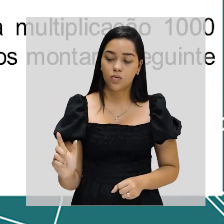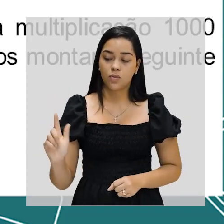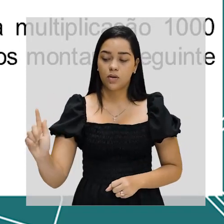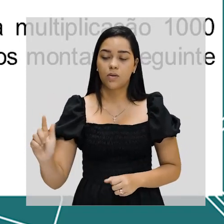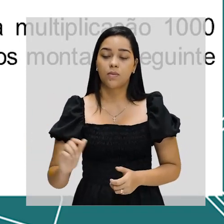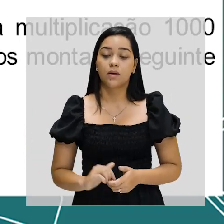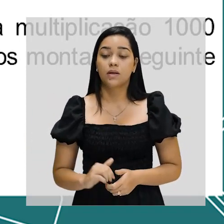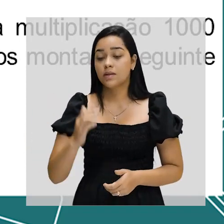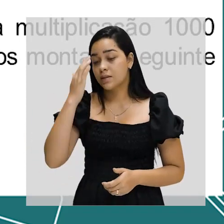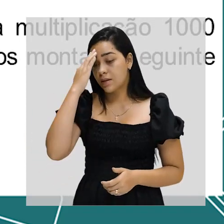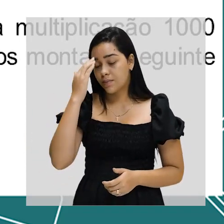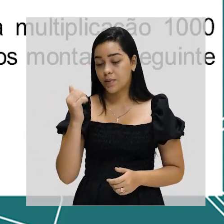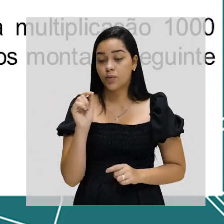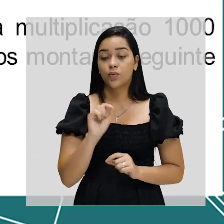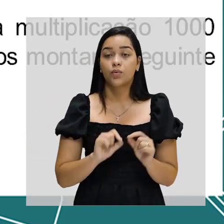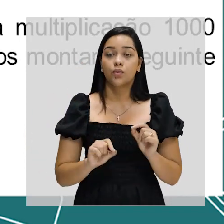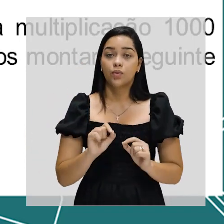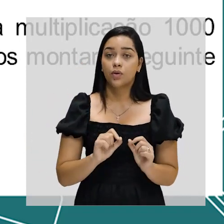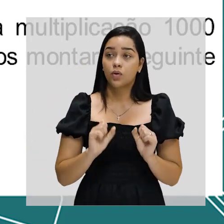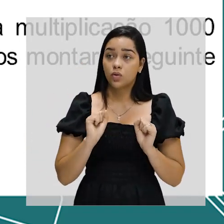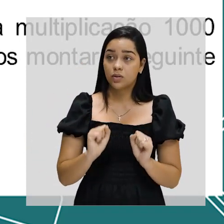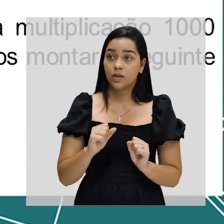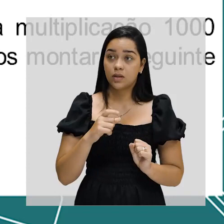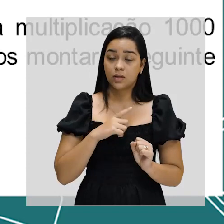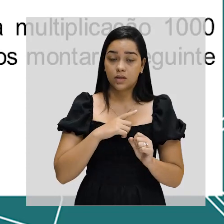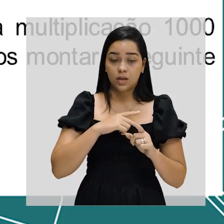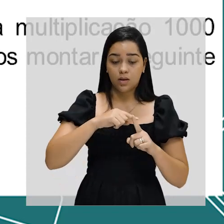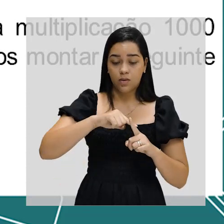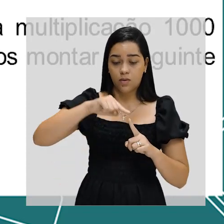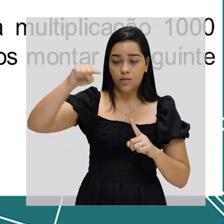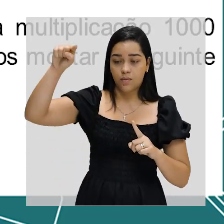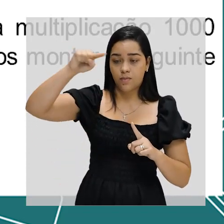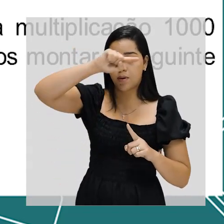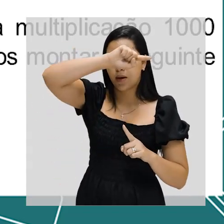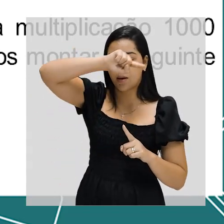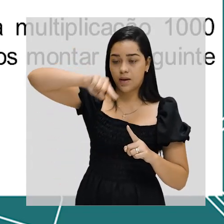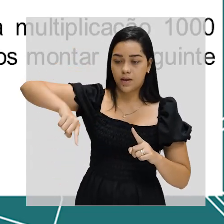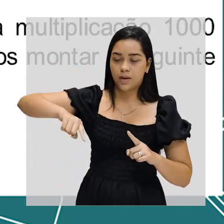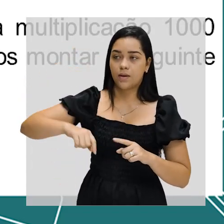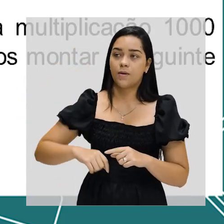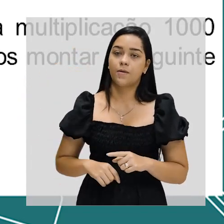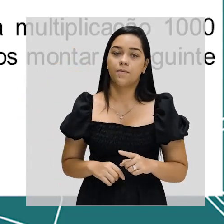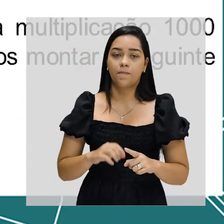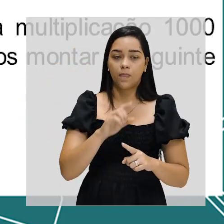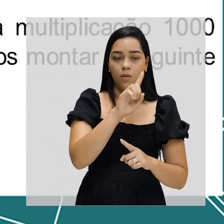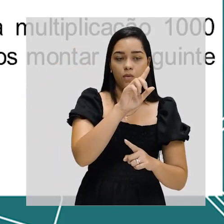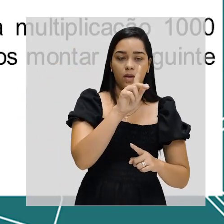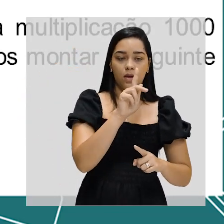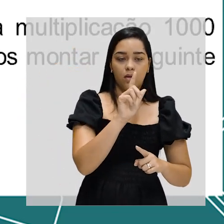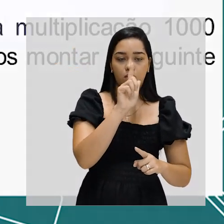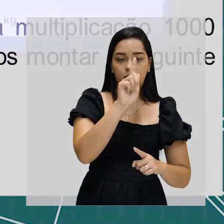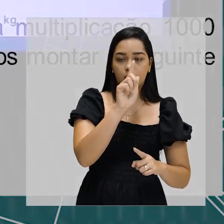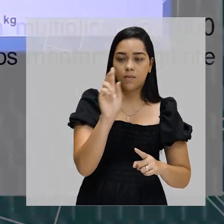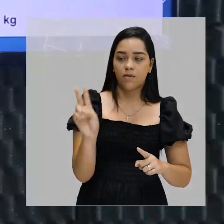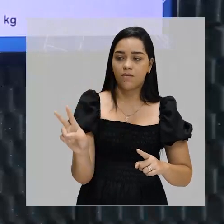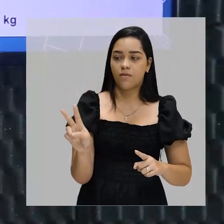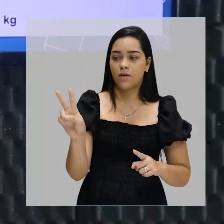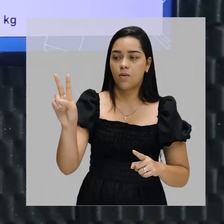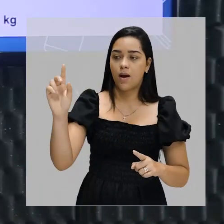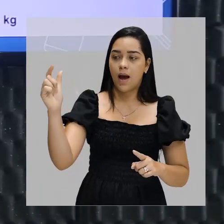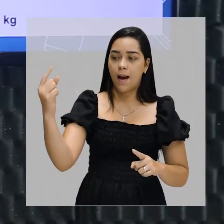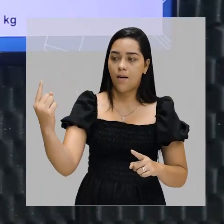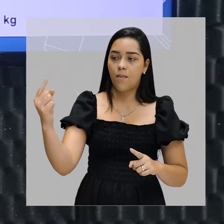disso, a gente consegue montar, turma, uma regra de 3 simples. Olha só, 1 quilograma equivale a